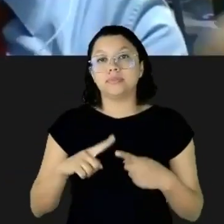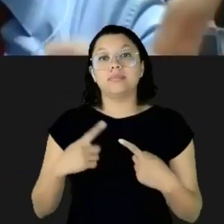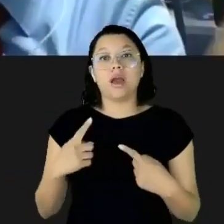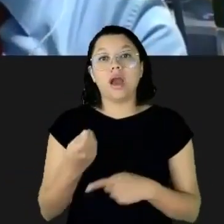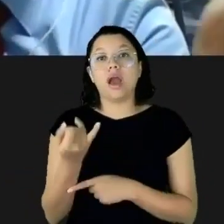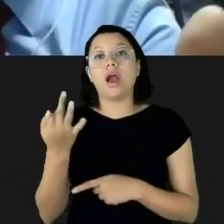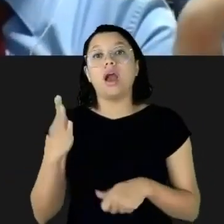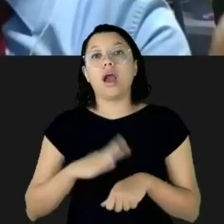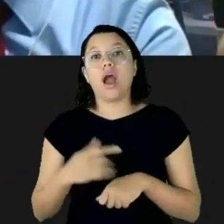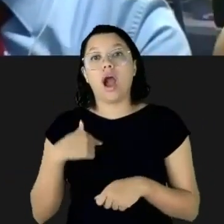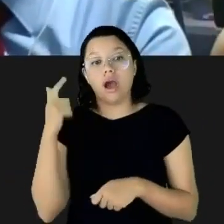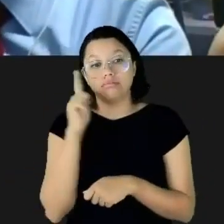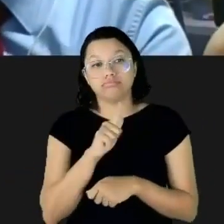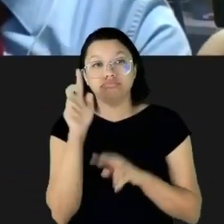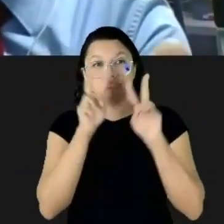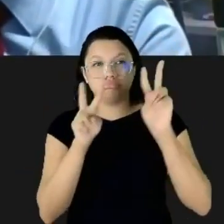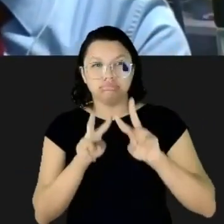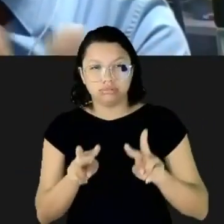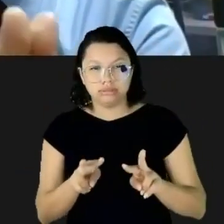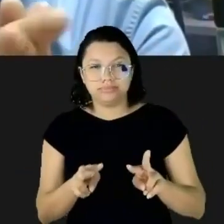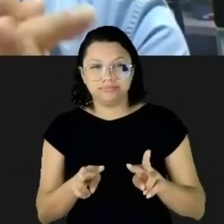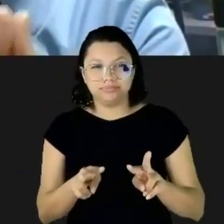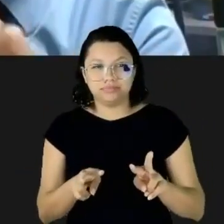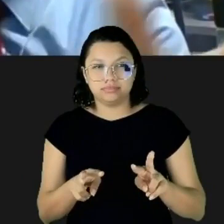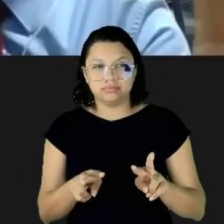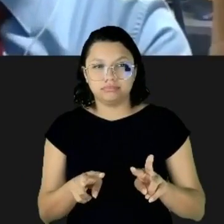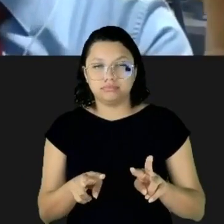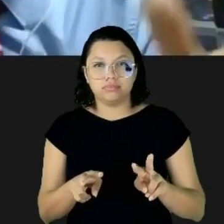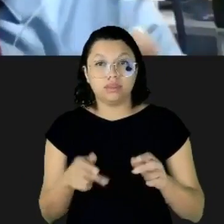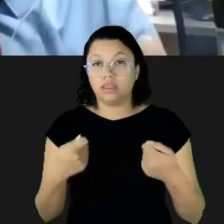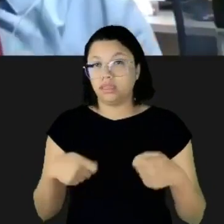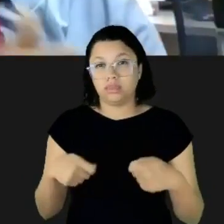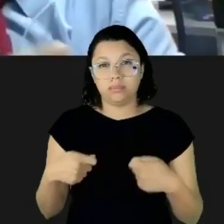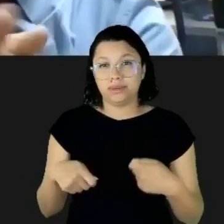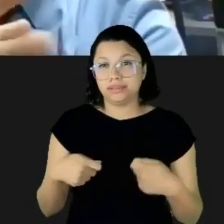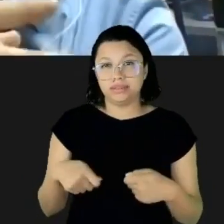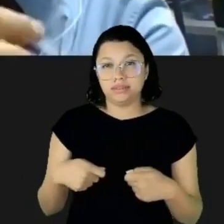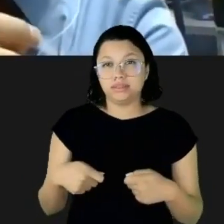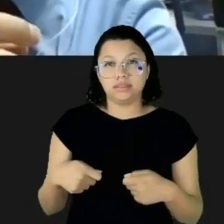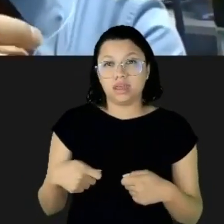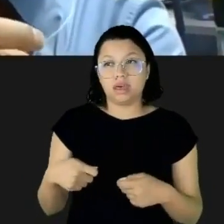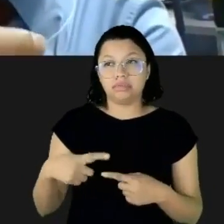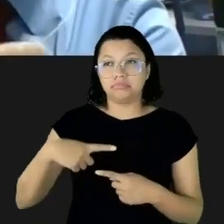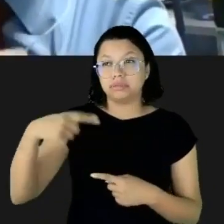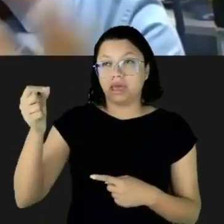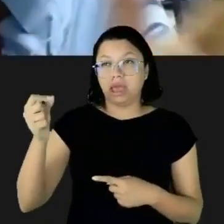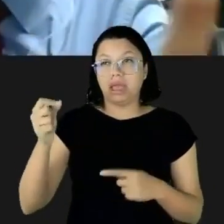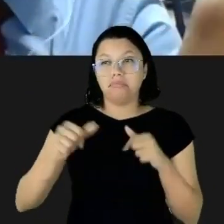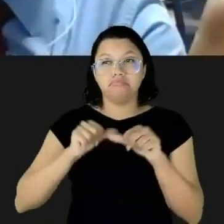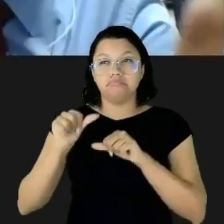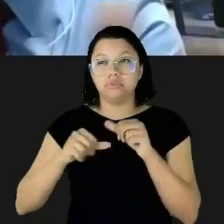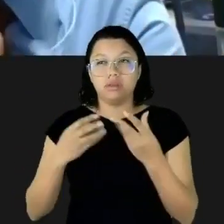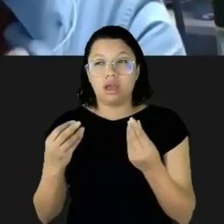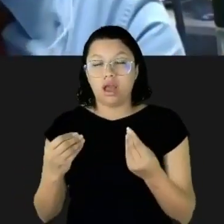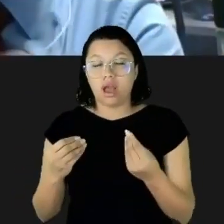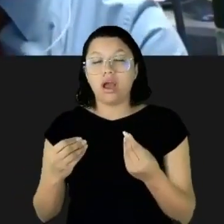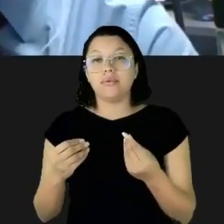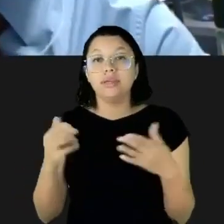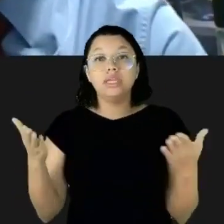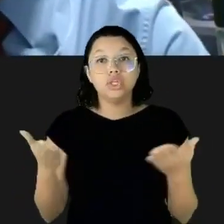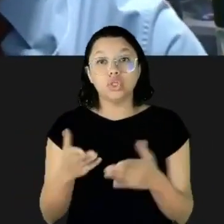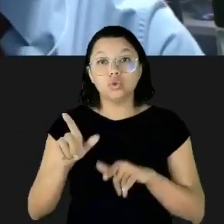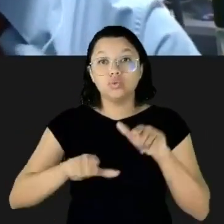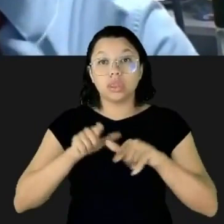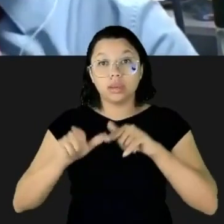quanto mais você consegue analisar sem sair da sua da sua rotina é isso e eficiência